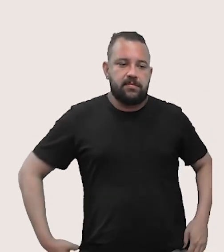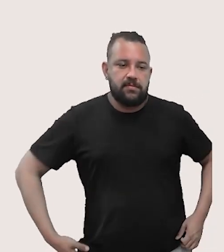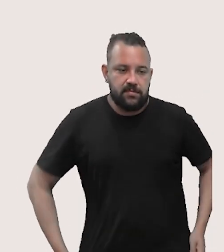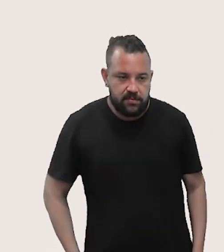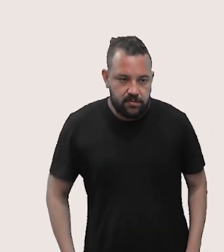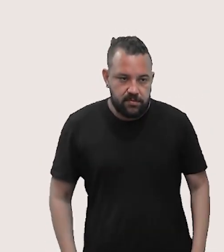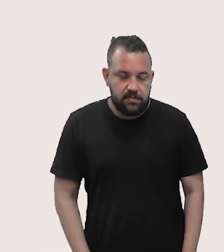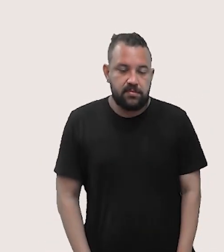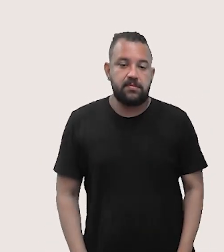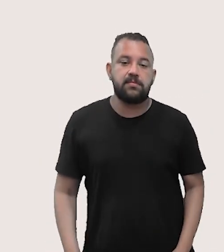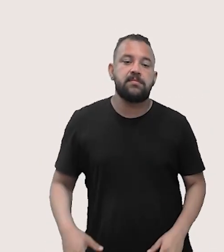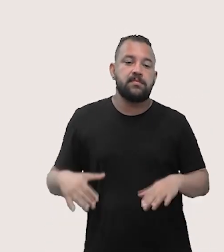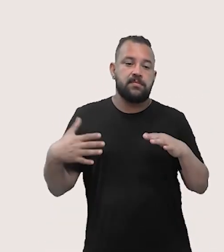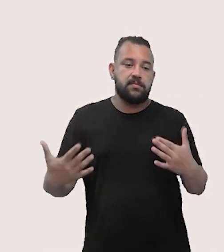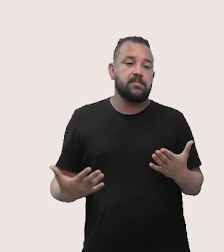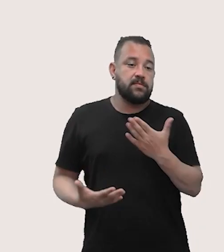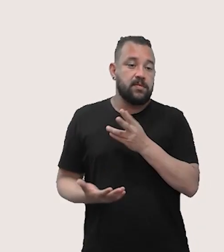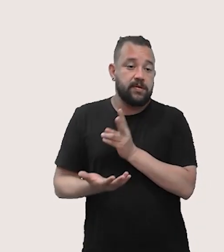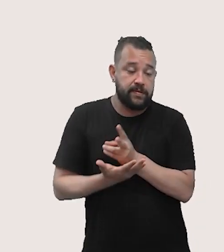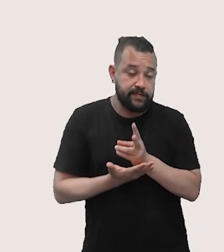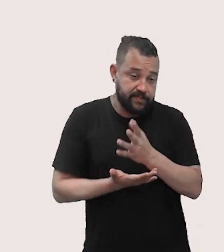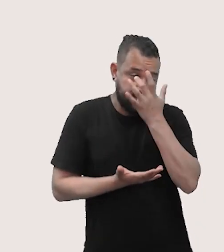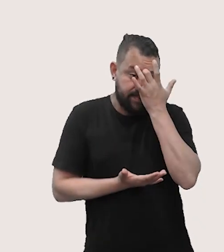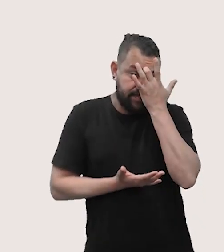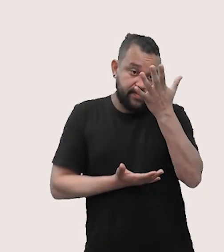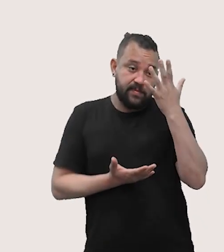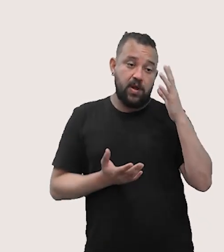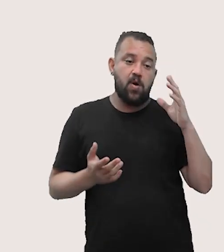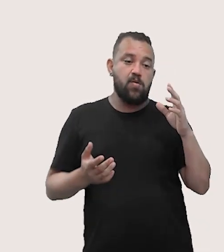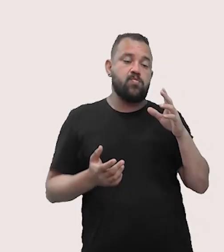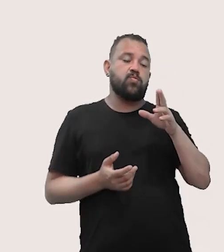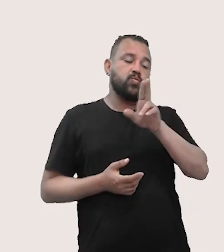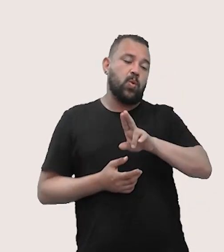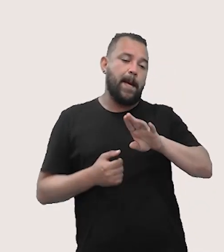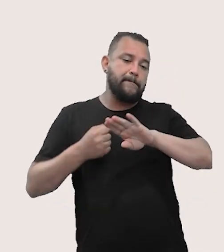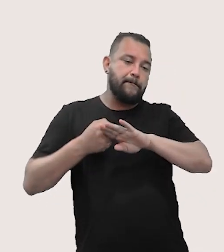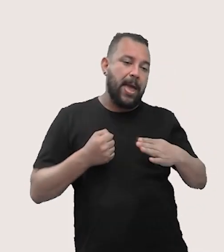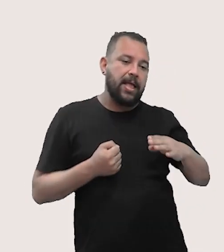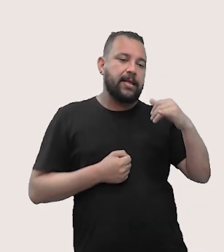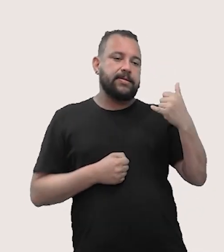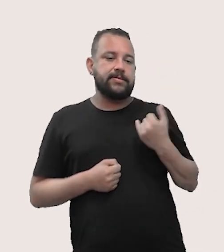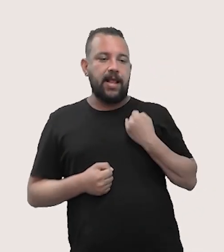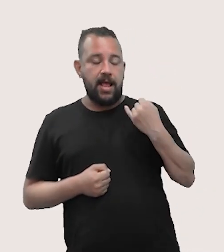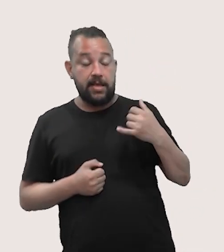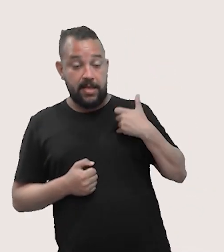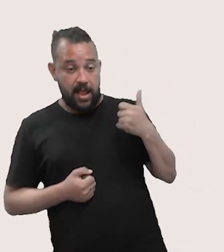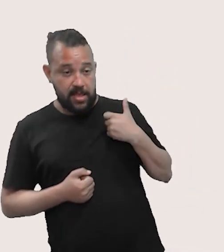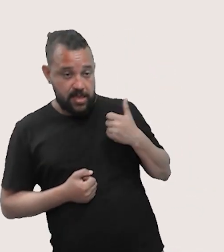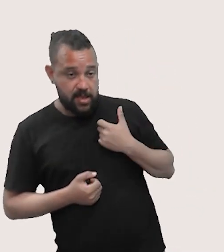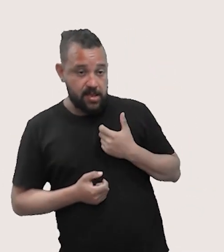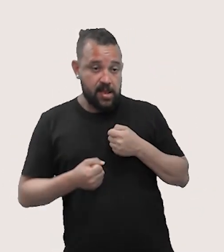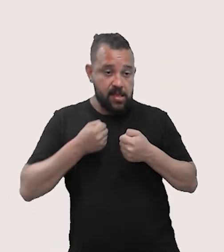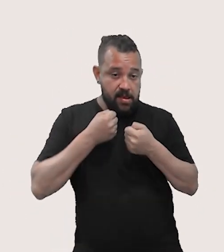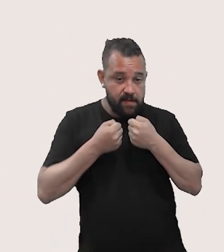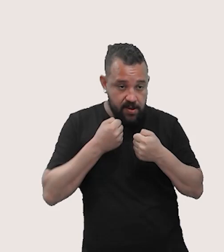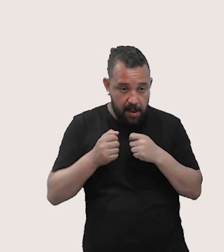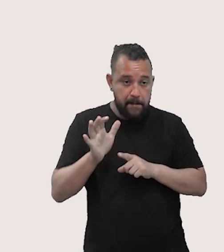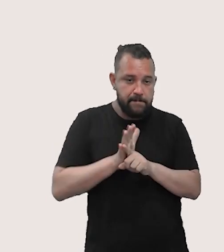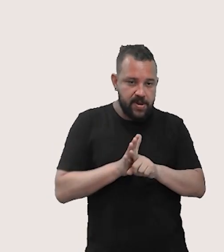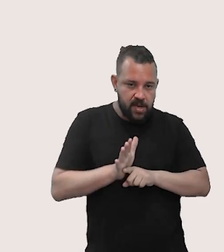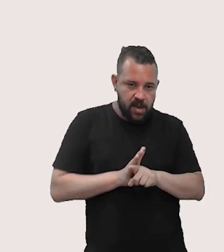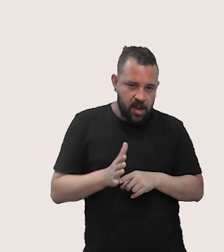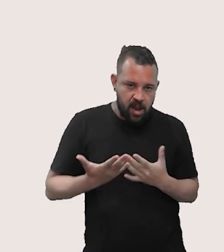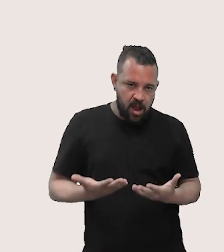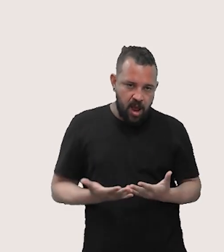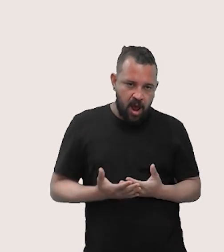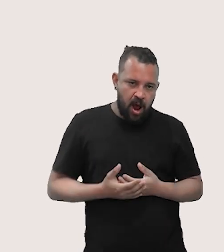aqui, facilmente a gente calculou a média de idade das mulheres que foram entrevistadas nessa pesquisa. Então,